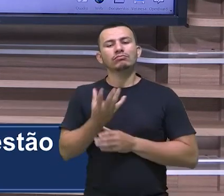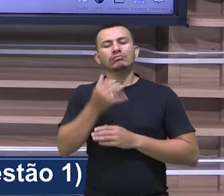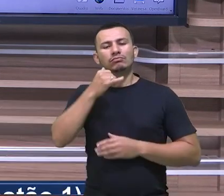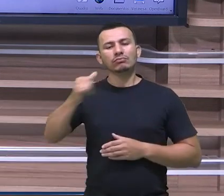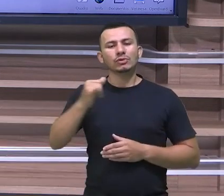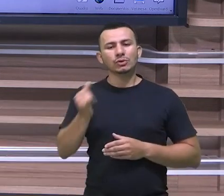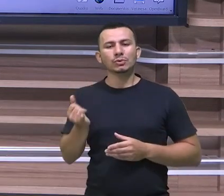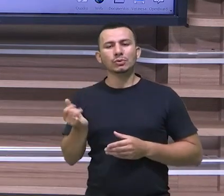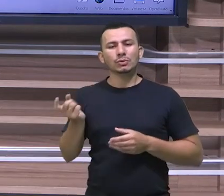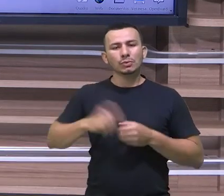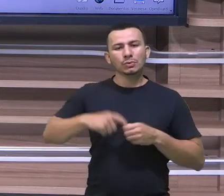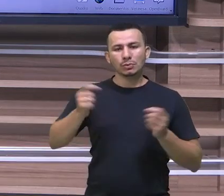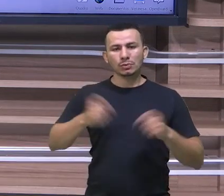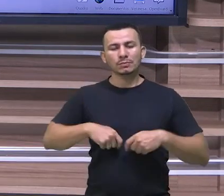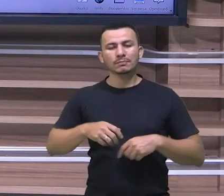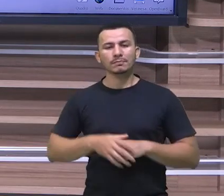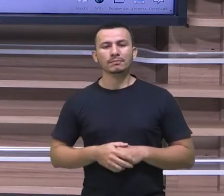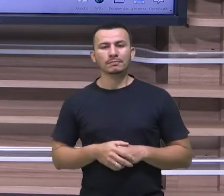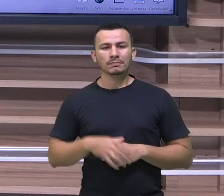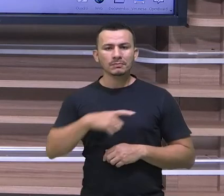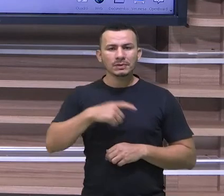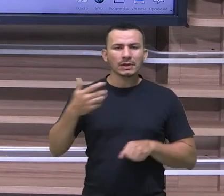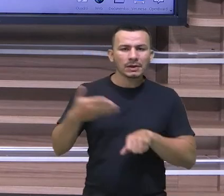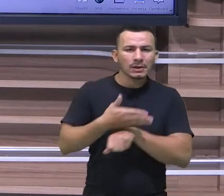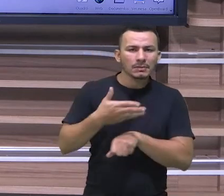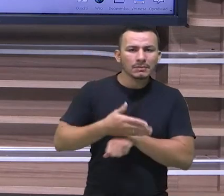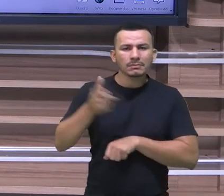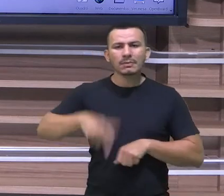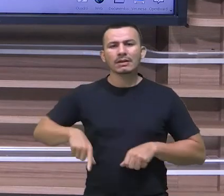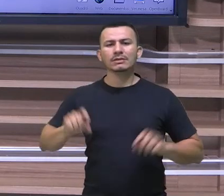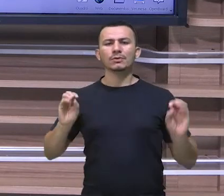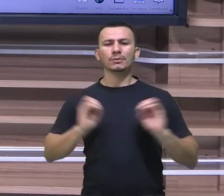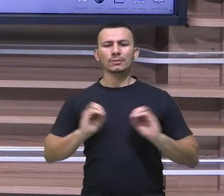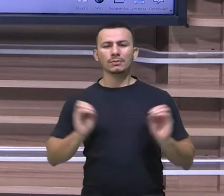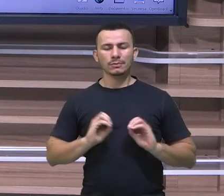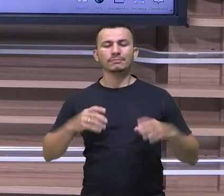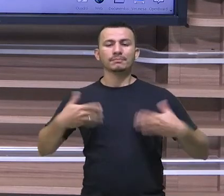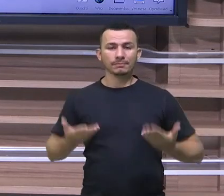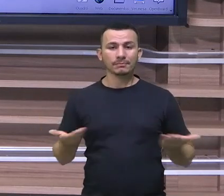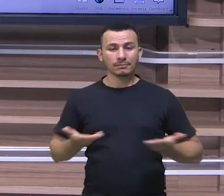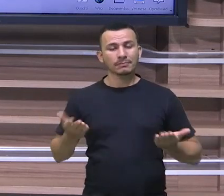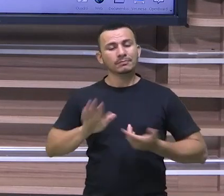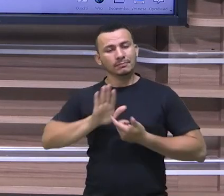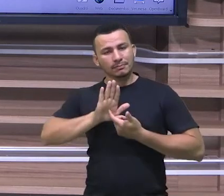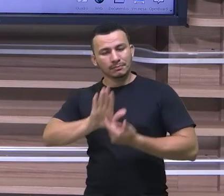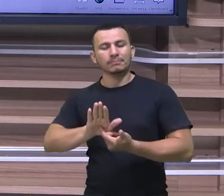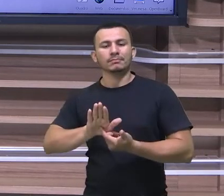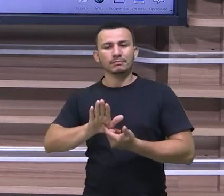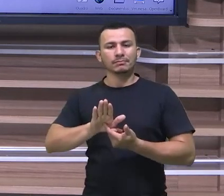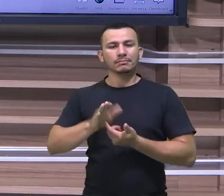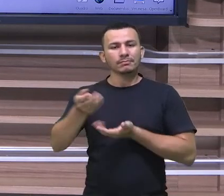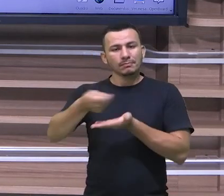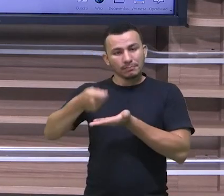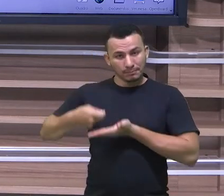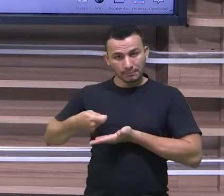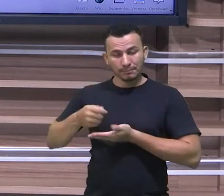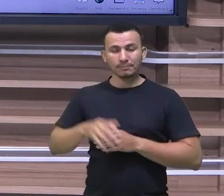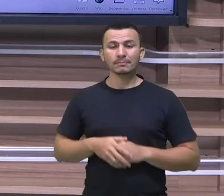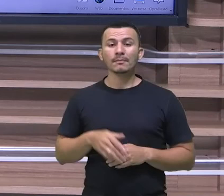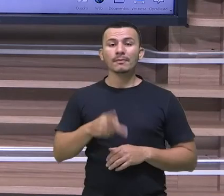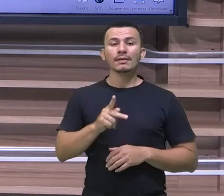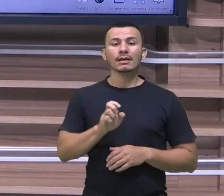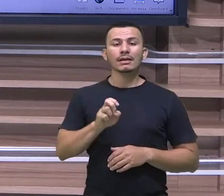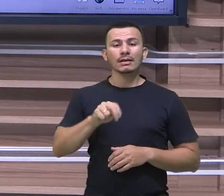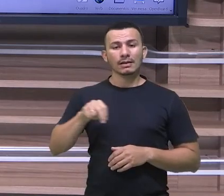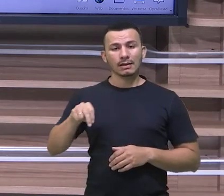renovável? Temos mais? Não, não temos mais participação, então vamos fazer a nossa correção. O